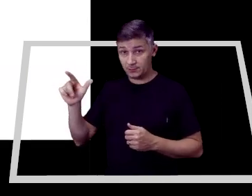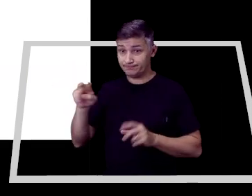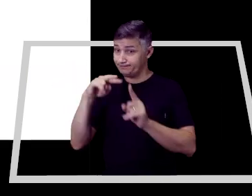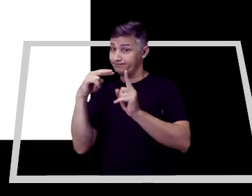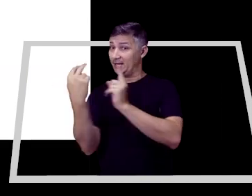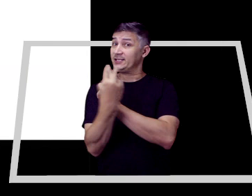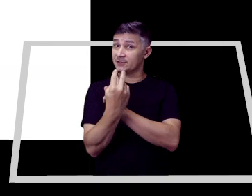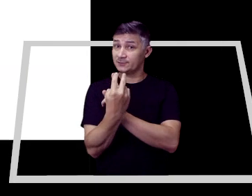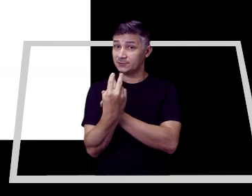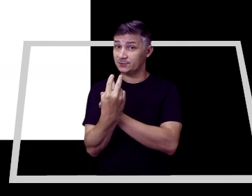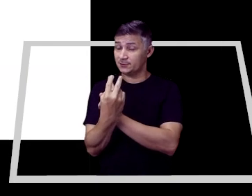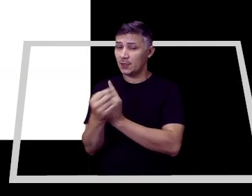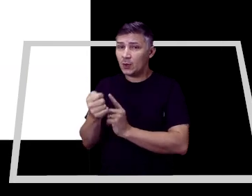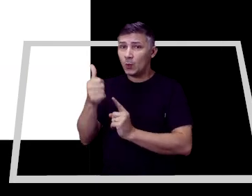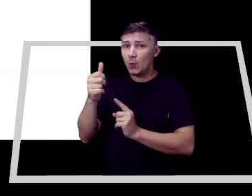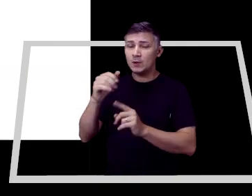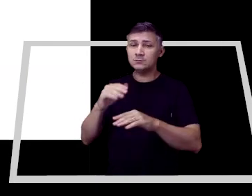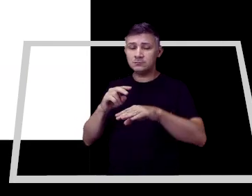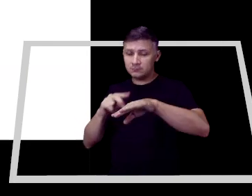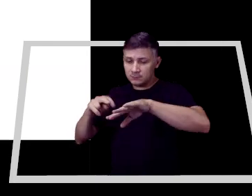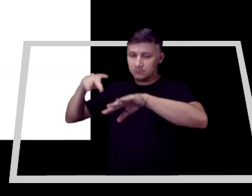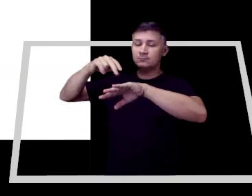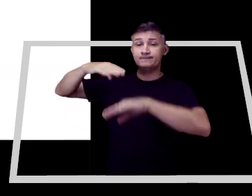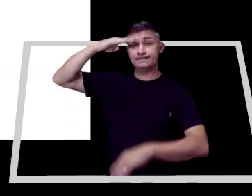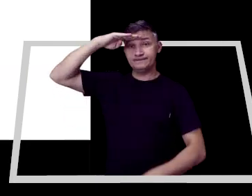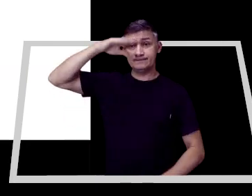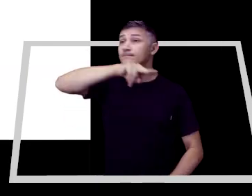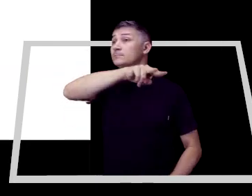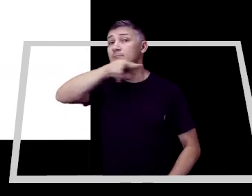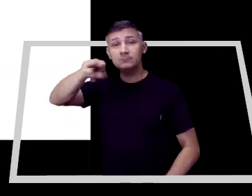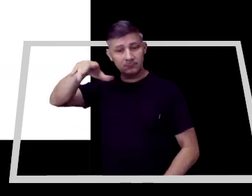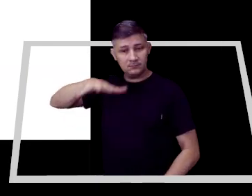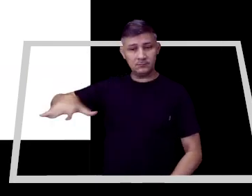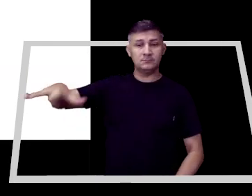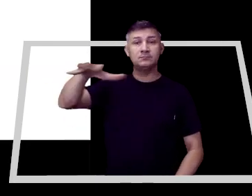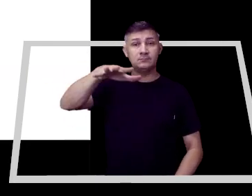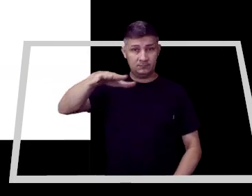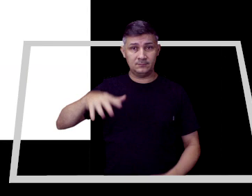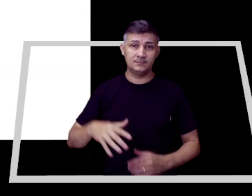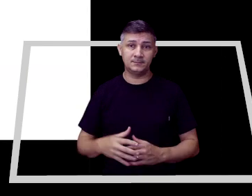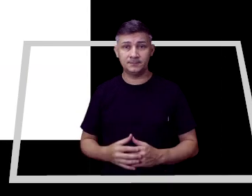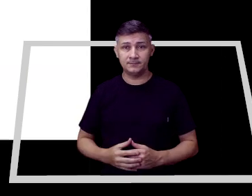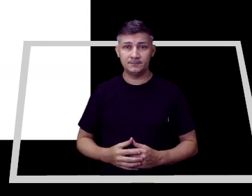outra perspectiva também, quase de um mirante, um pouco da área